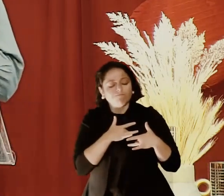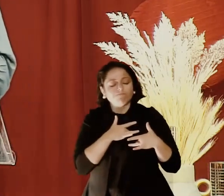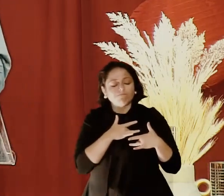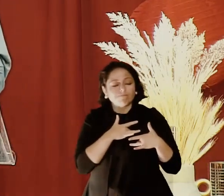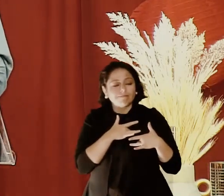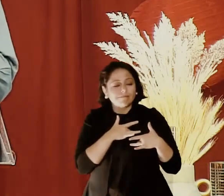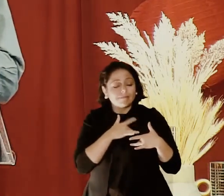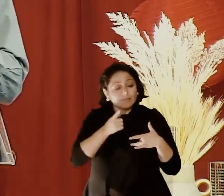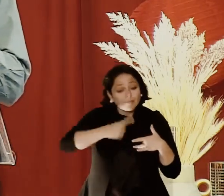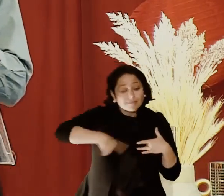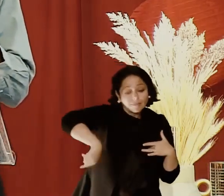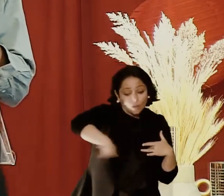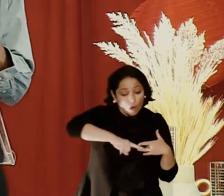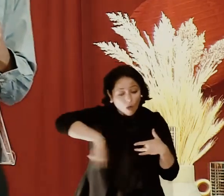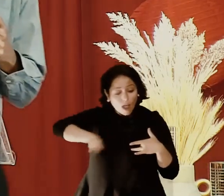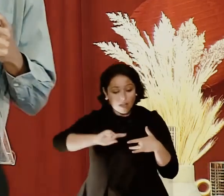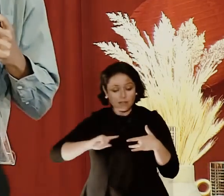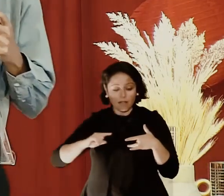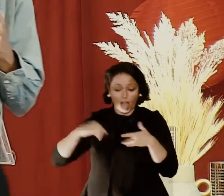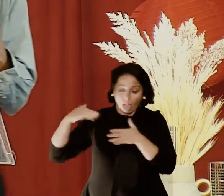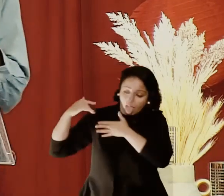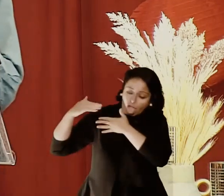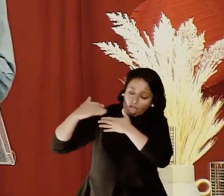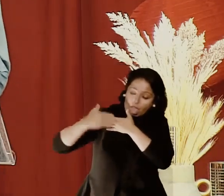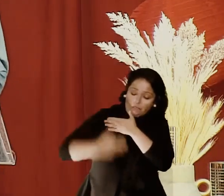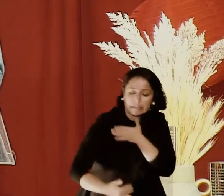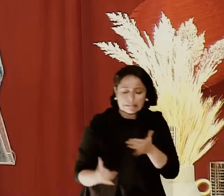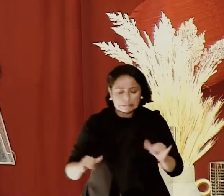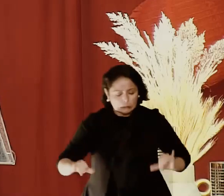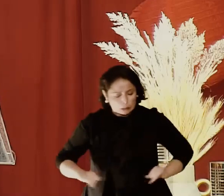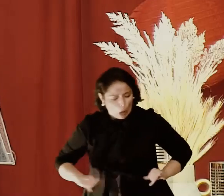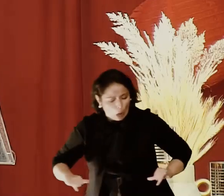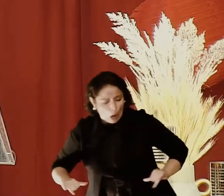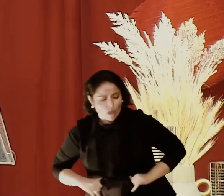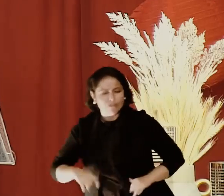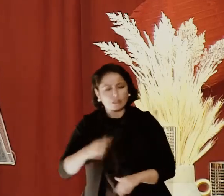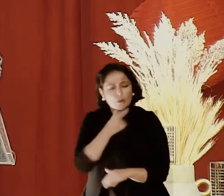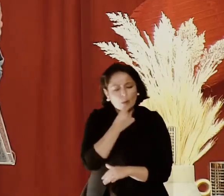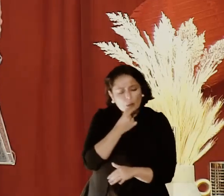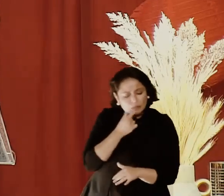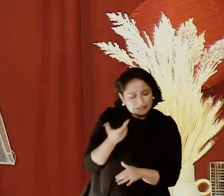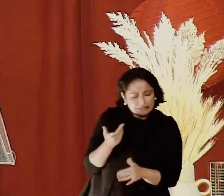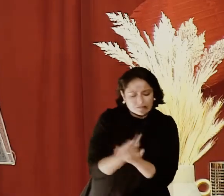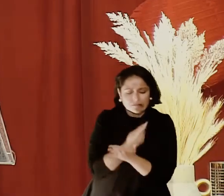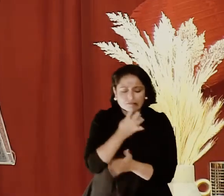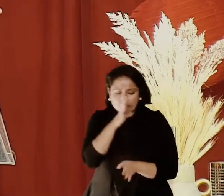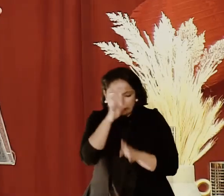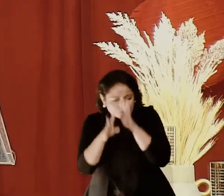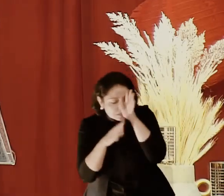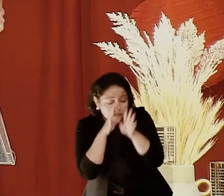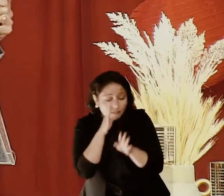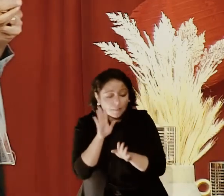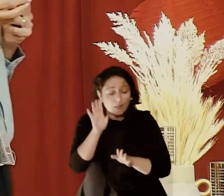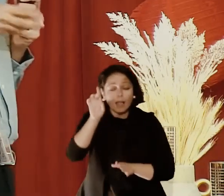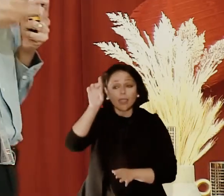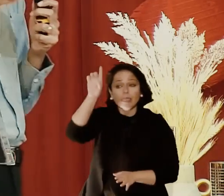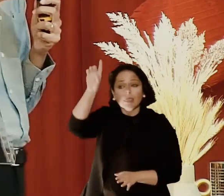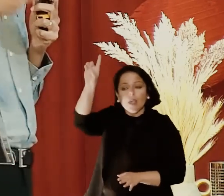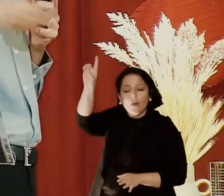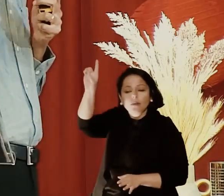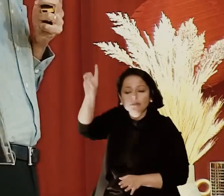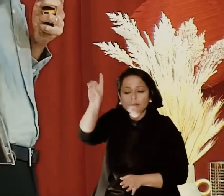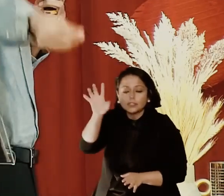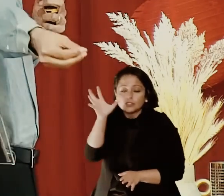que é repleta de sofrimentos, de limitações, de fragilidades. Ele se identifica conosco ao ponto